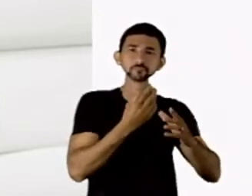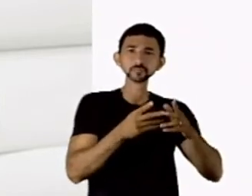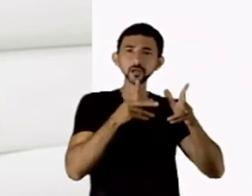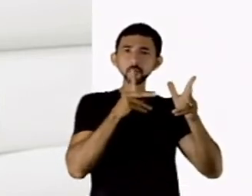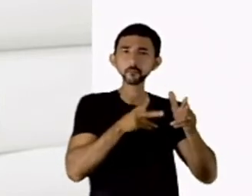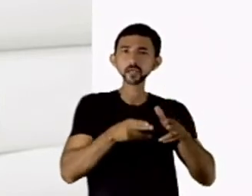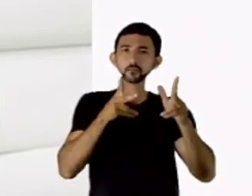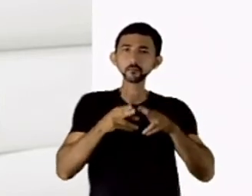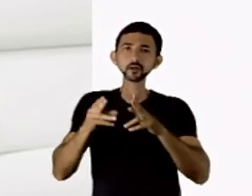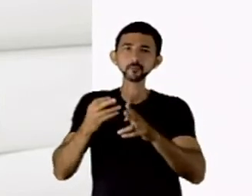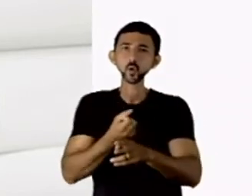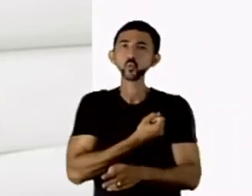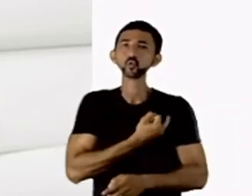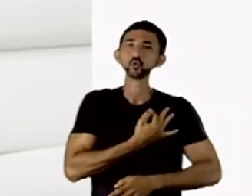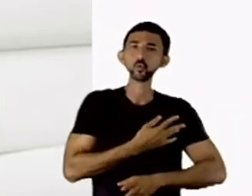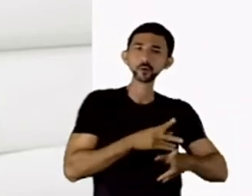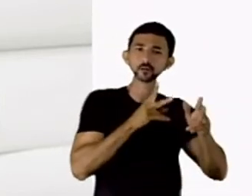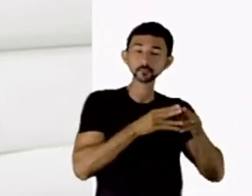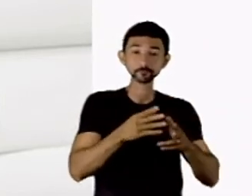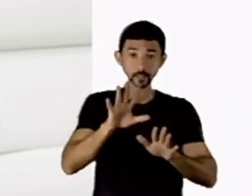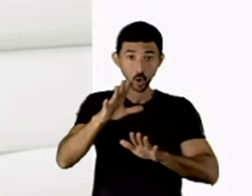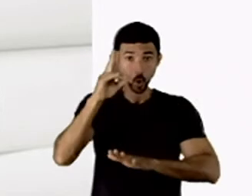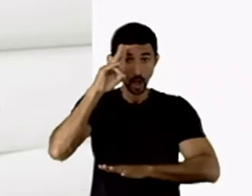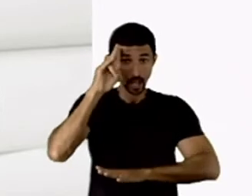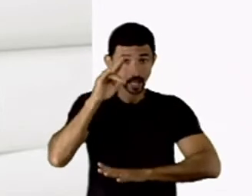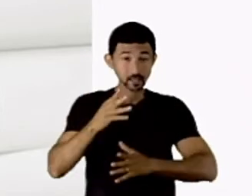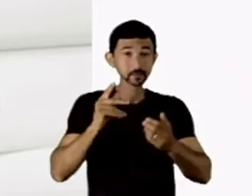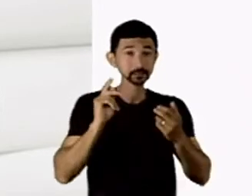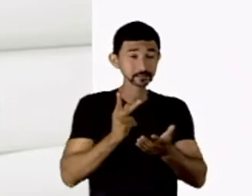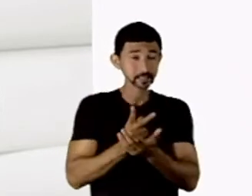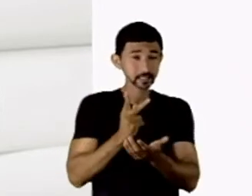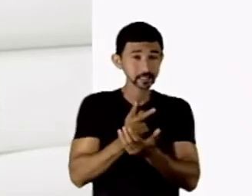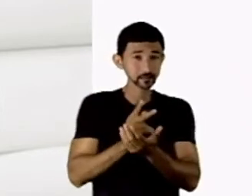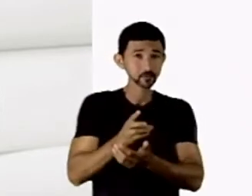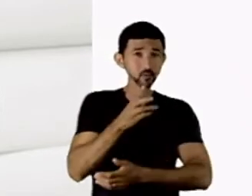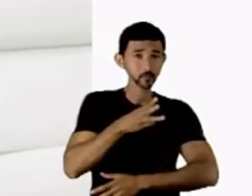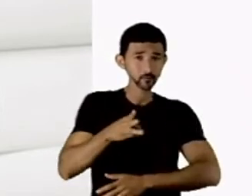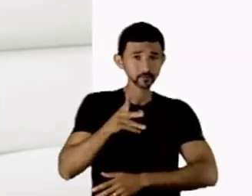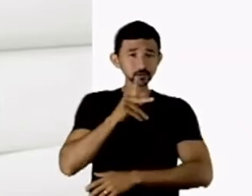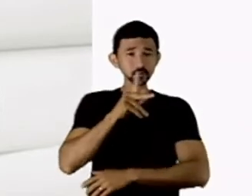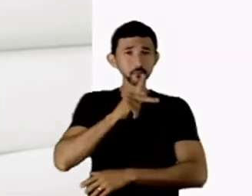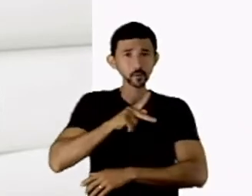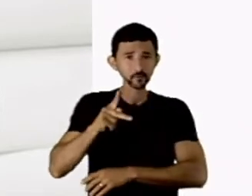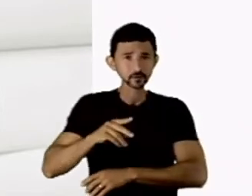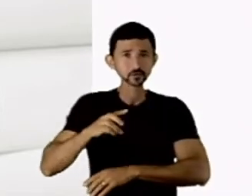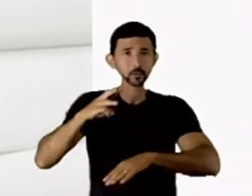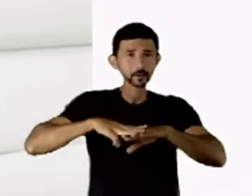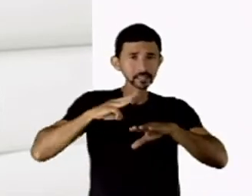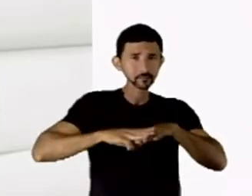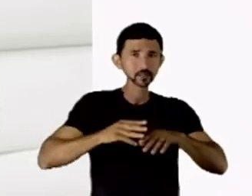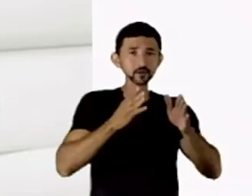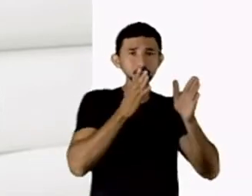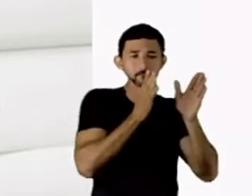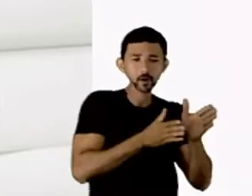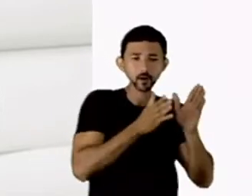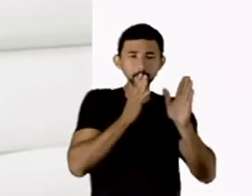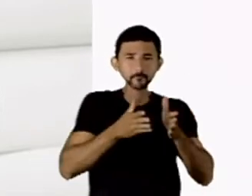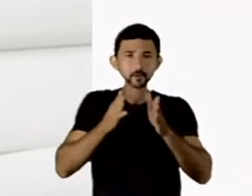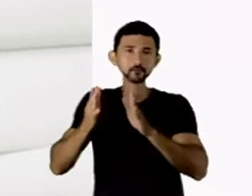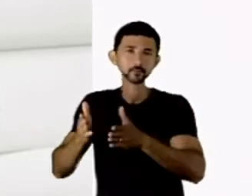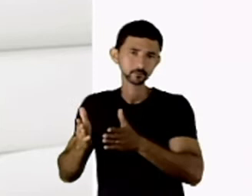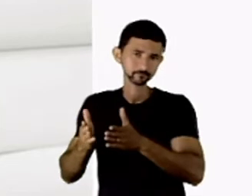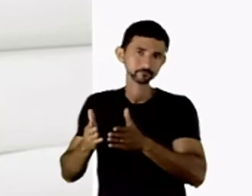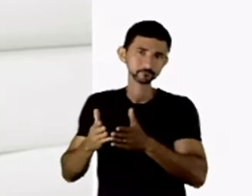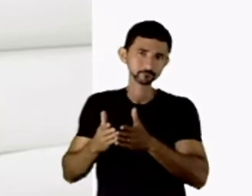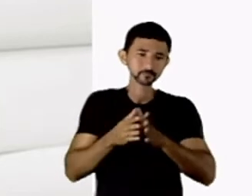se repetindo? Lembrem de uma coisa que todo professor de matemática fala. Façam por parte,